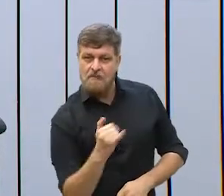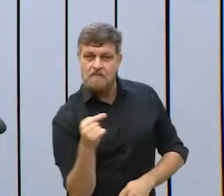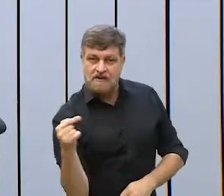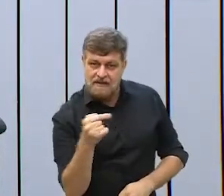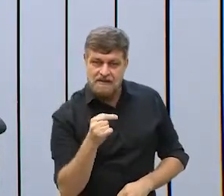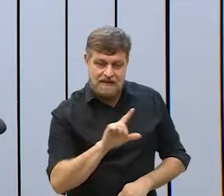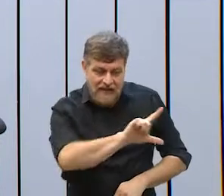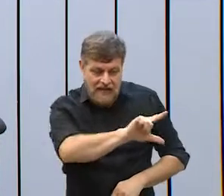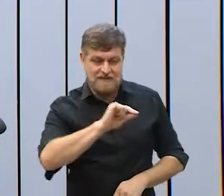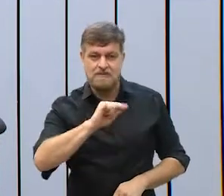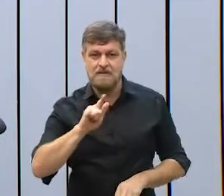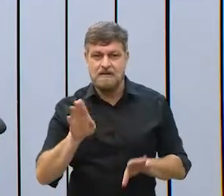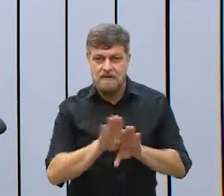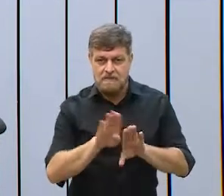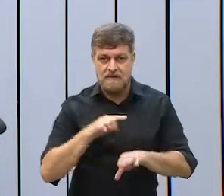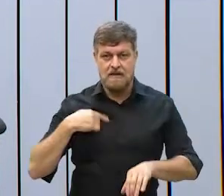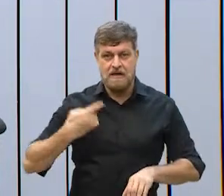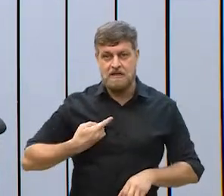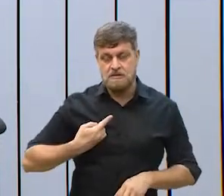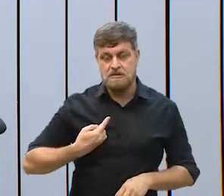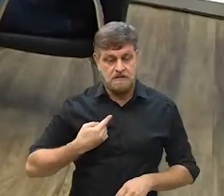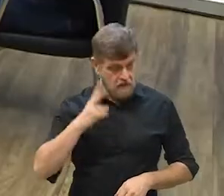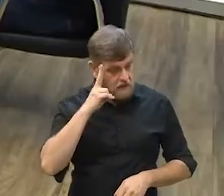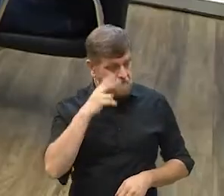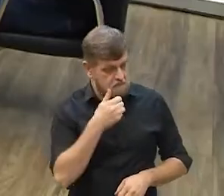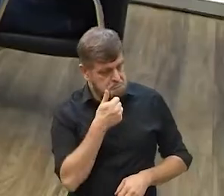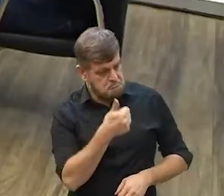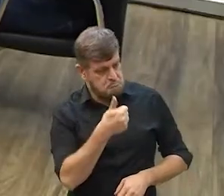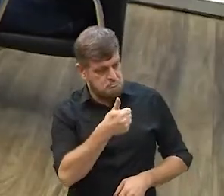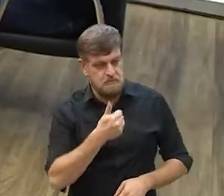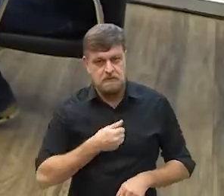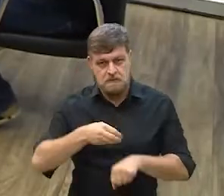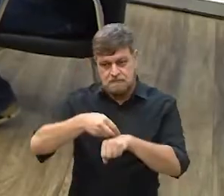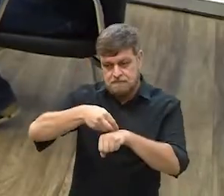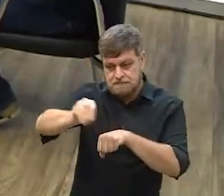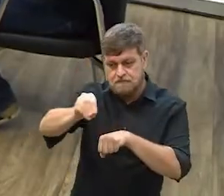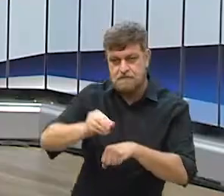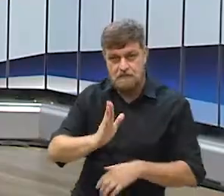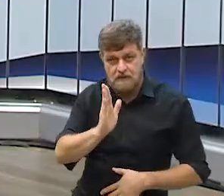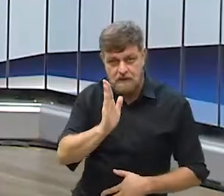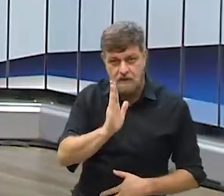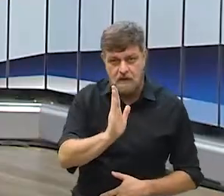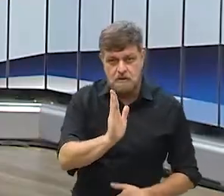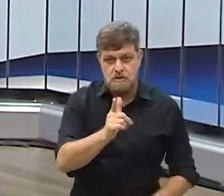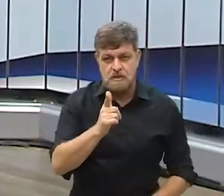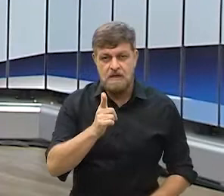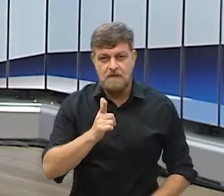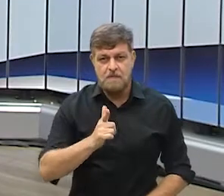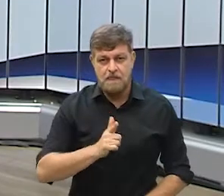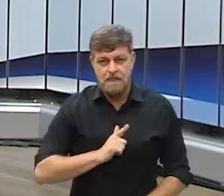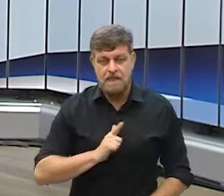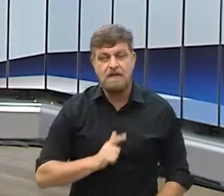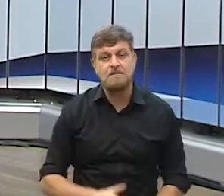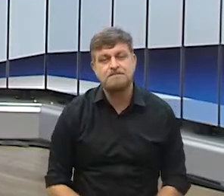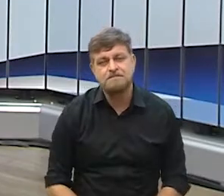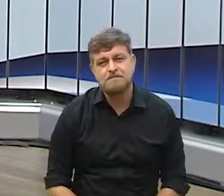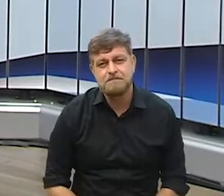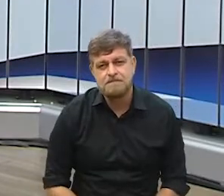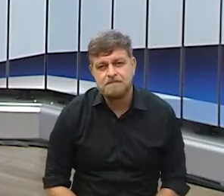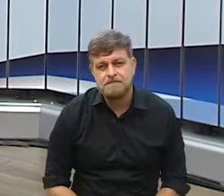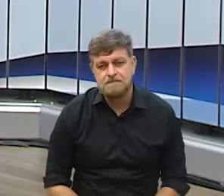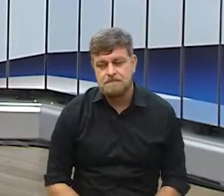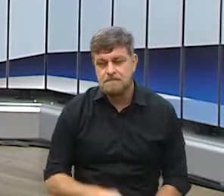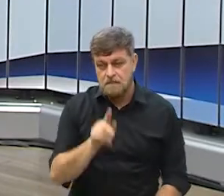essa opção. Então a gente precisa desenvolver, muito bem lembrado, Ceci. E já fica a dica então, né, para os nossos governantes.